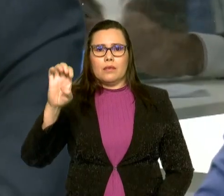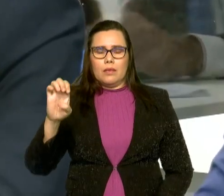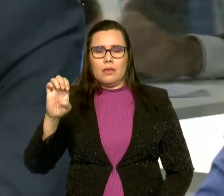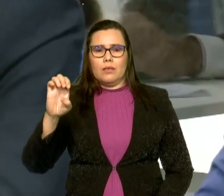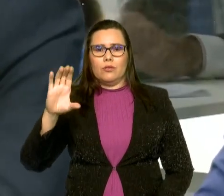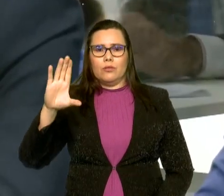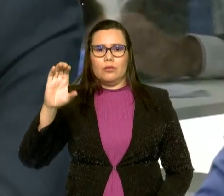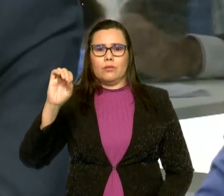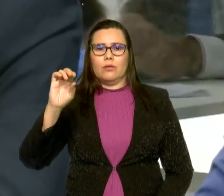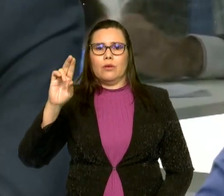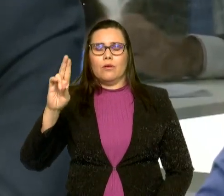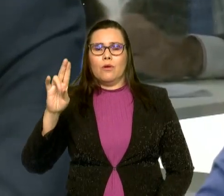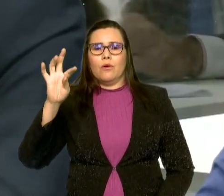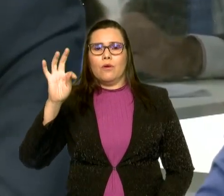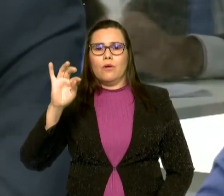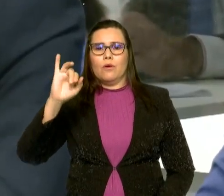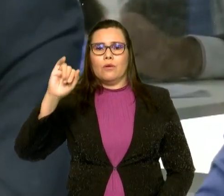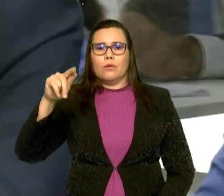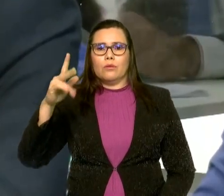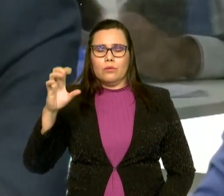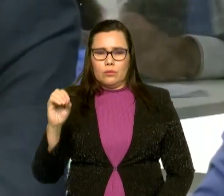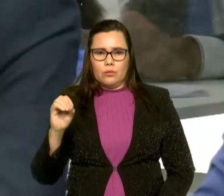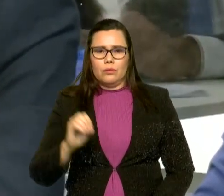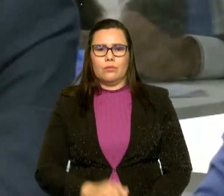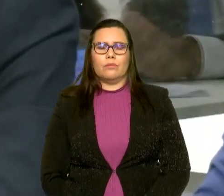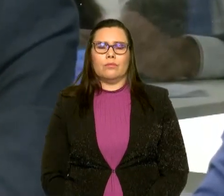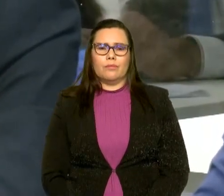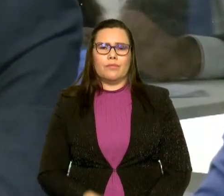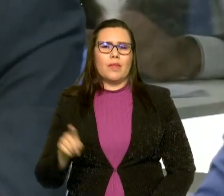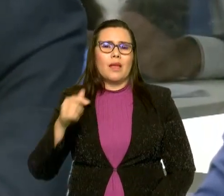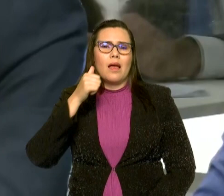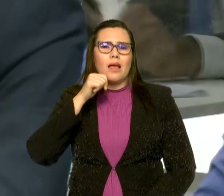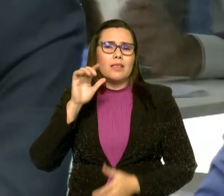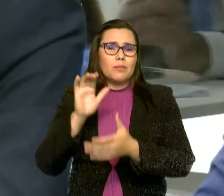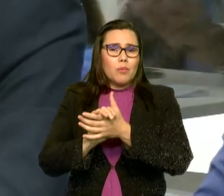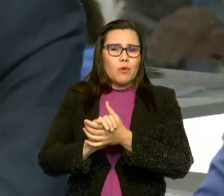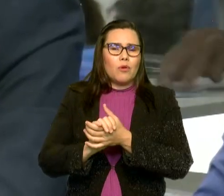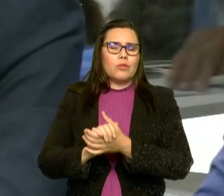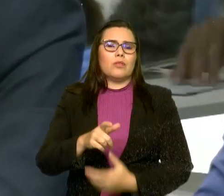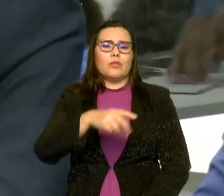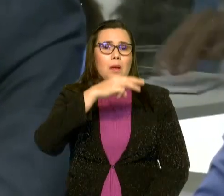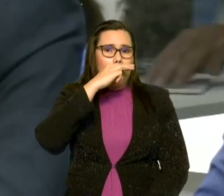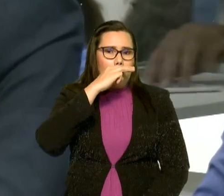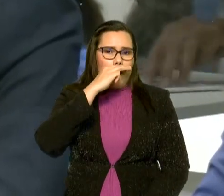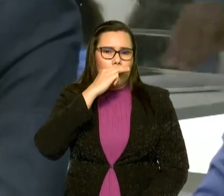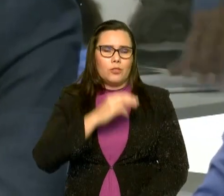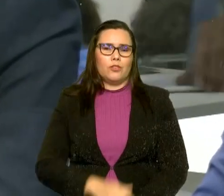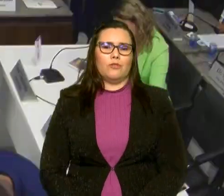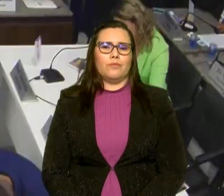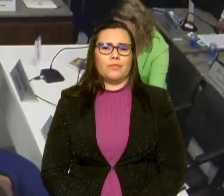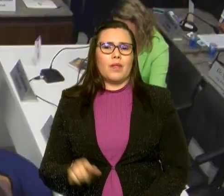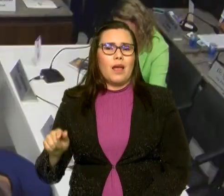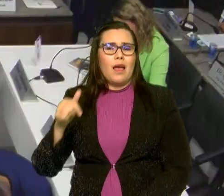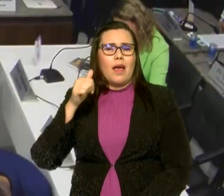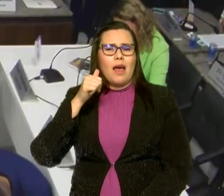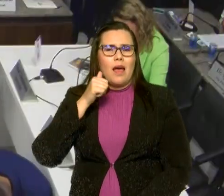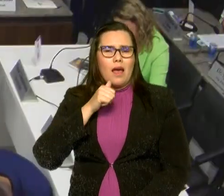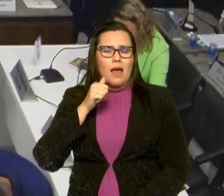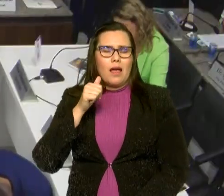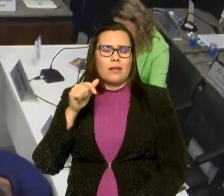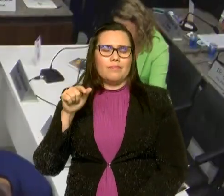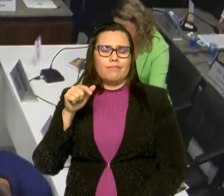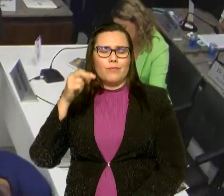tinha doutor Humberto, um casal muito querido, muito amigo. A doutora Cleide tem uma história fantástica aqui na cidade de